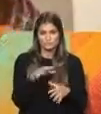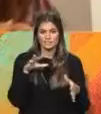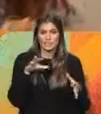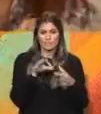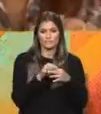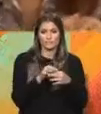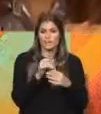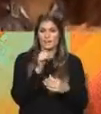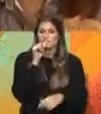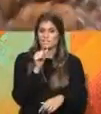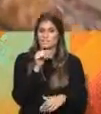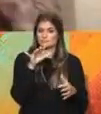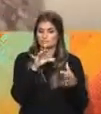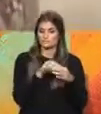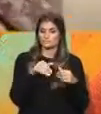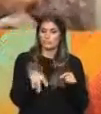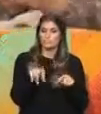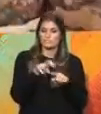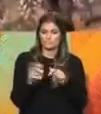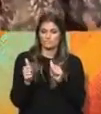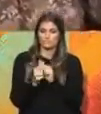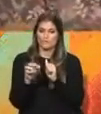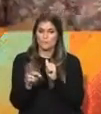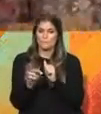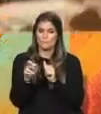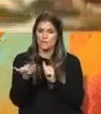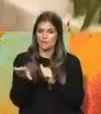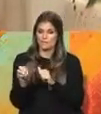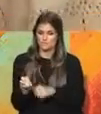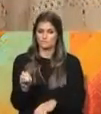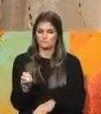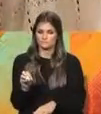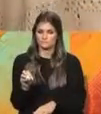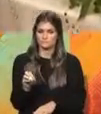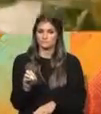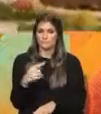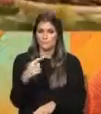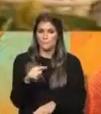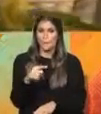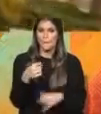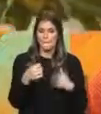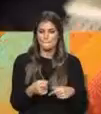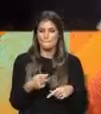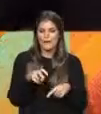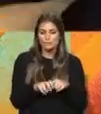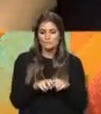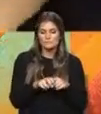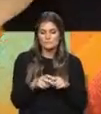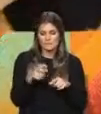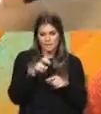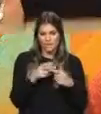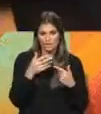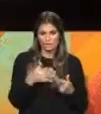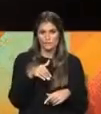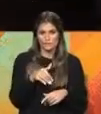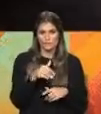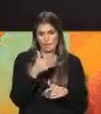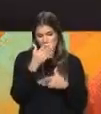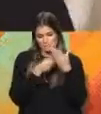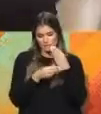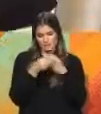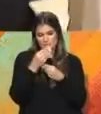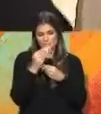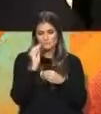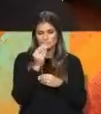dedicado à castanha. Agora vamos sentar aqui ao pé do Mário. Olha, nem é de propósito. Tenho aqui um banquinho. Vou-me sentar. E vou ficar a aprender.